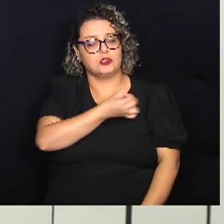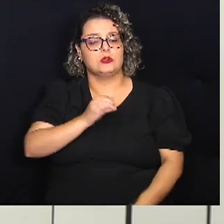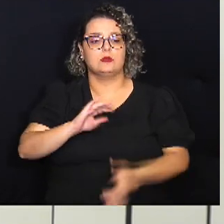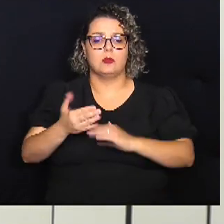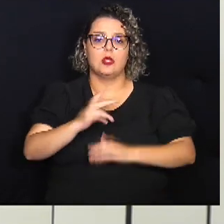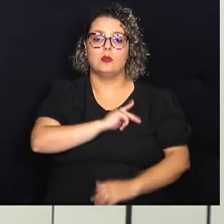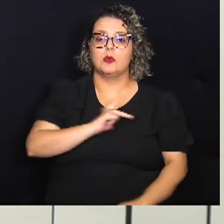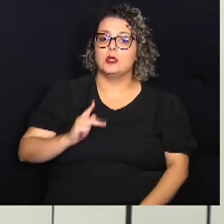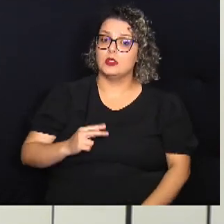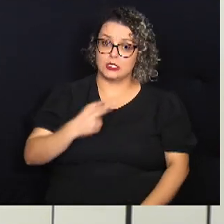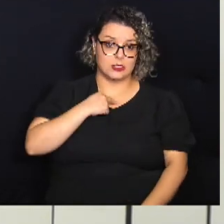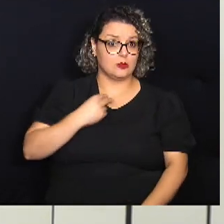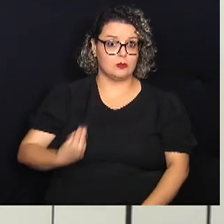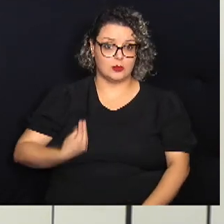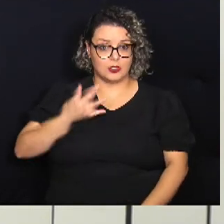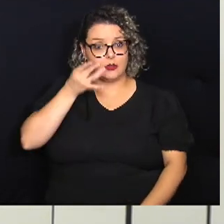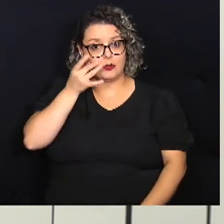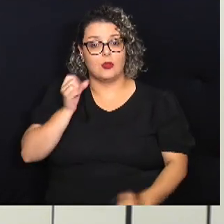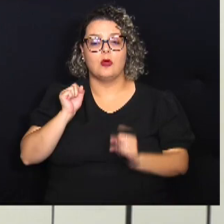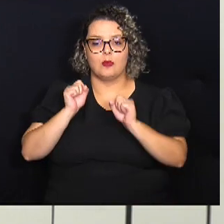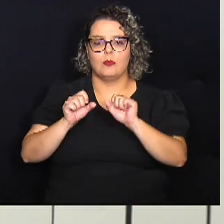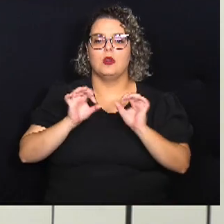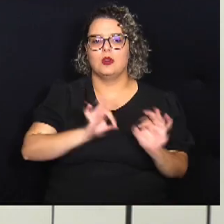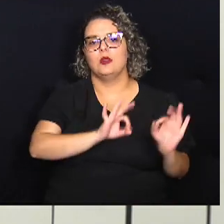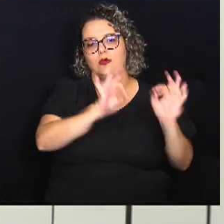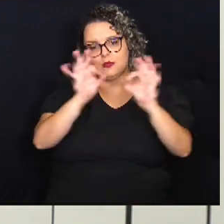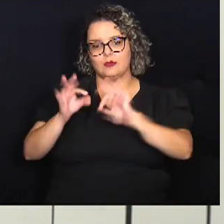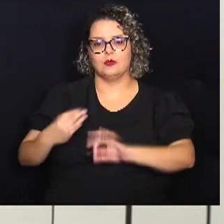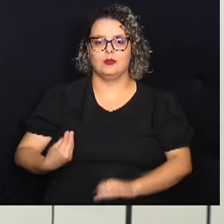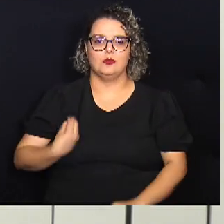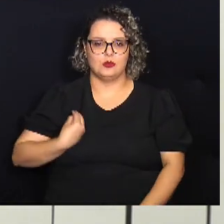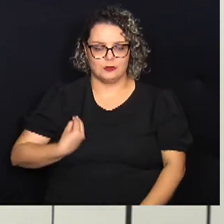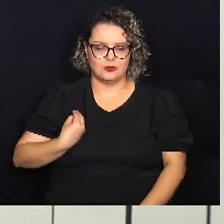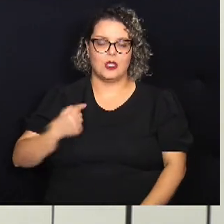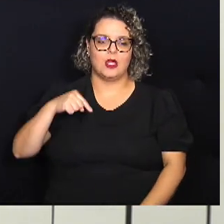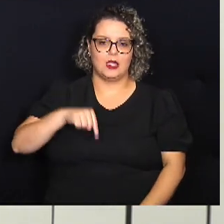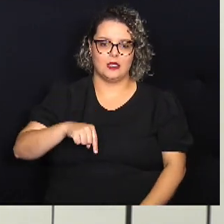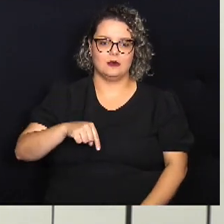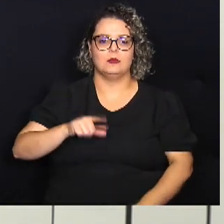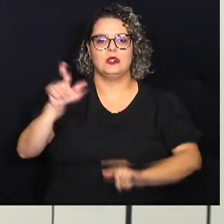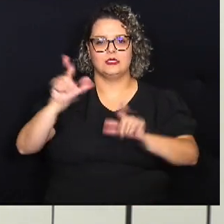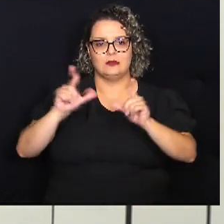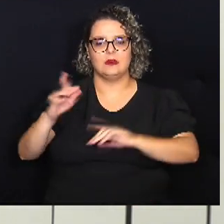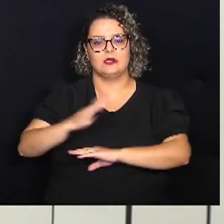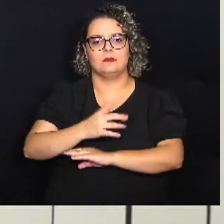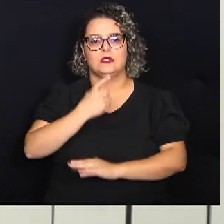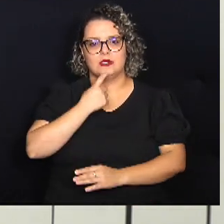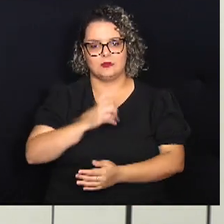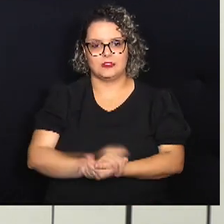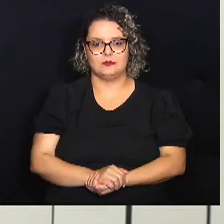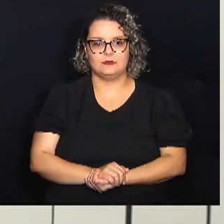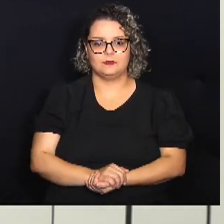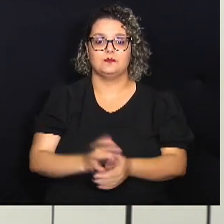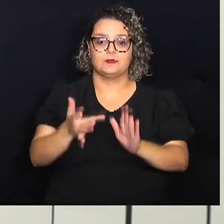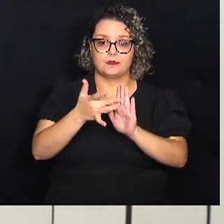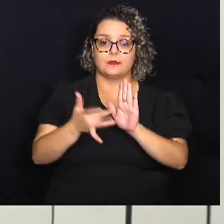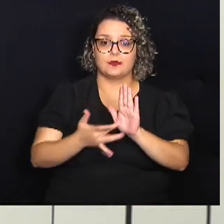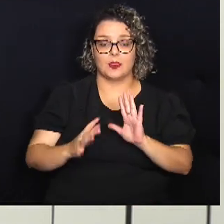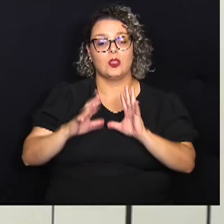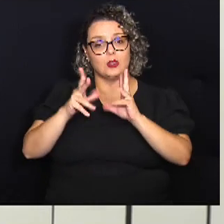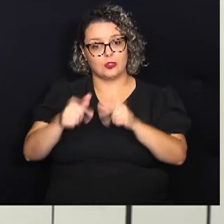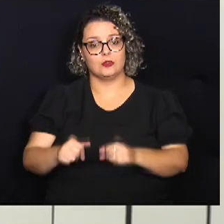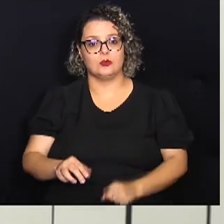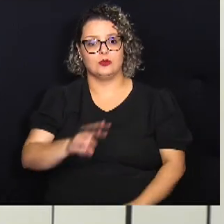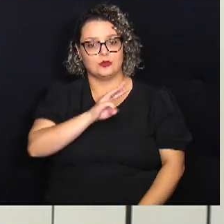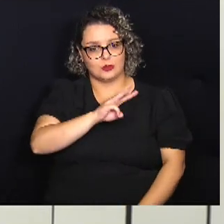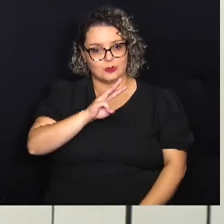puder vir até a Câmara, você pode acompanhar ao vivo aqui pela TV Câmara Campinas. A pauta completa está no